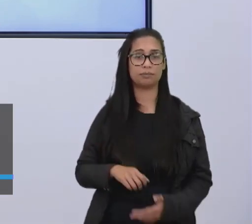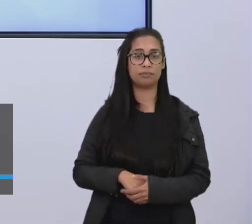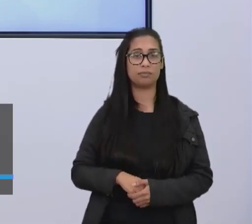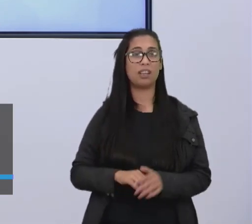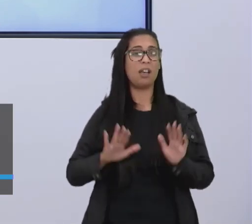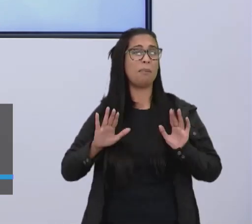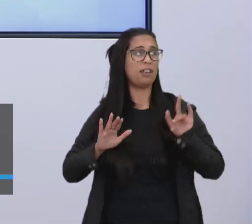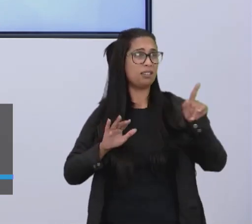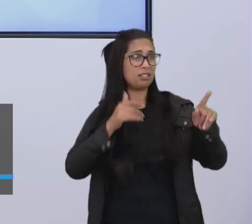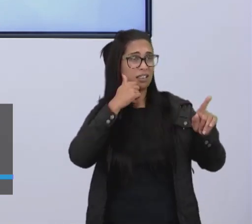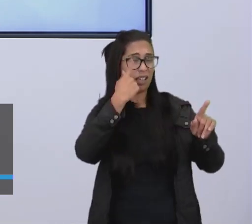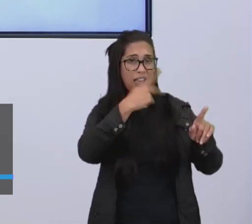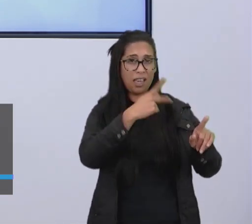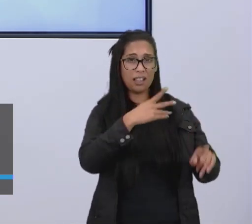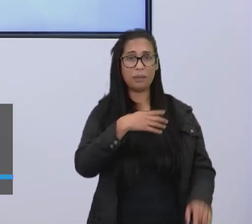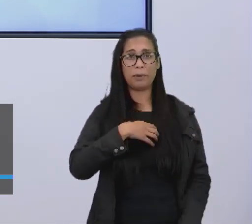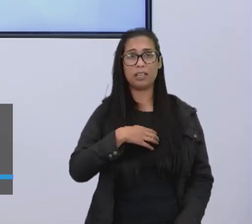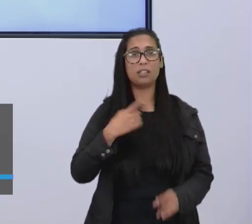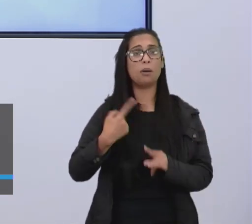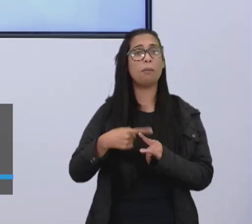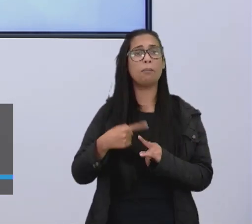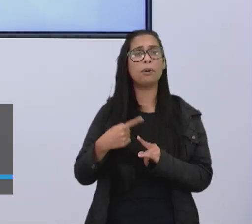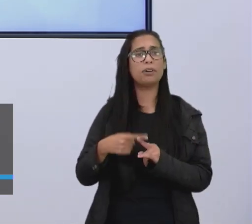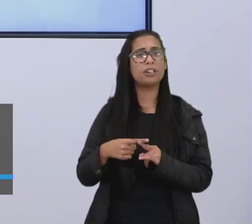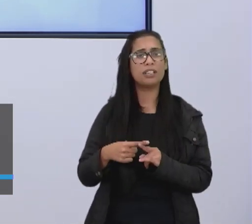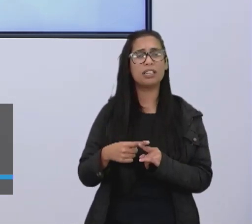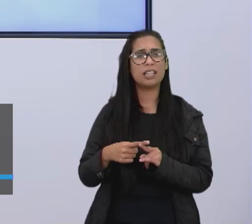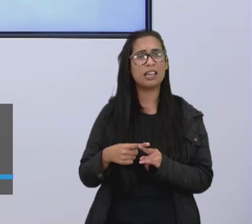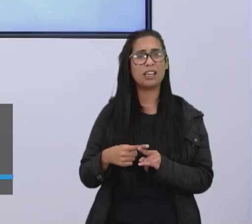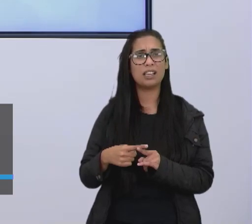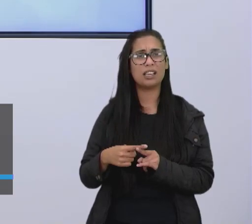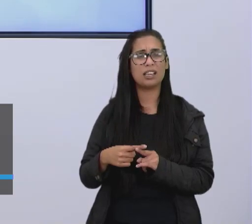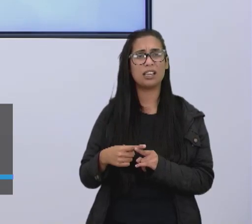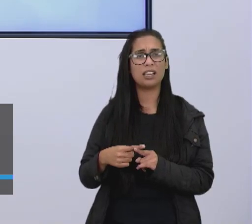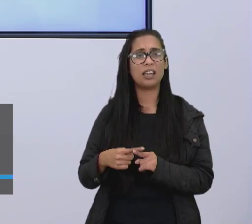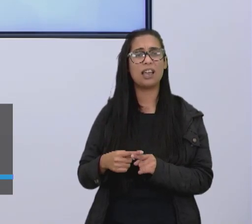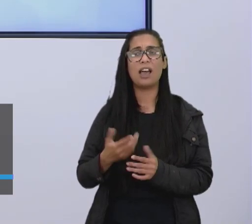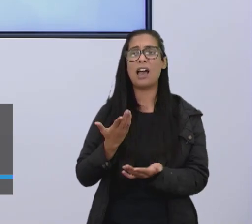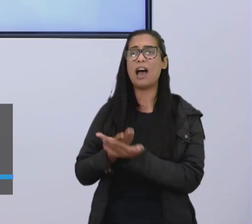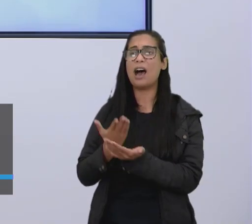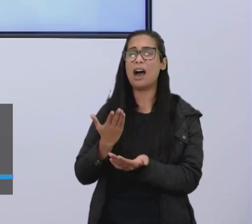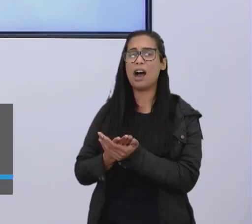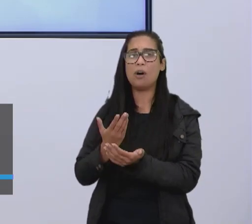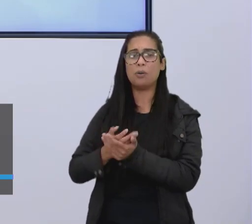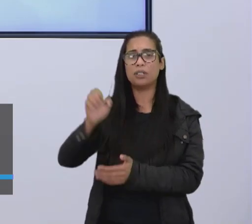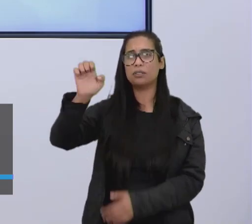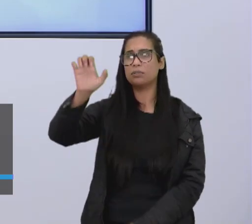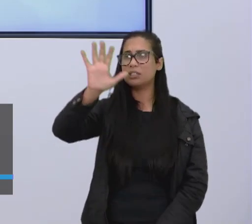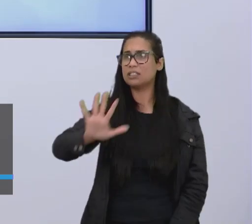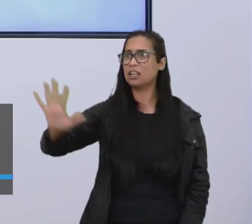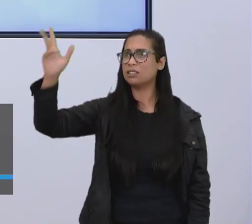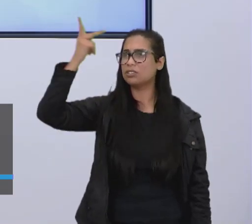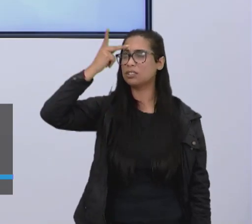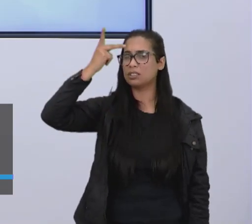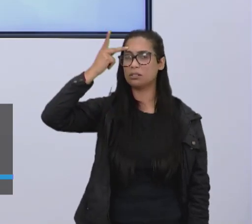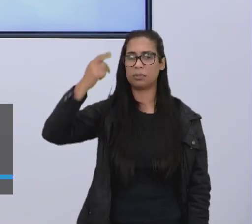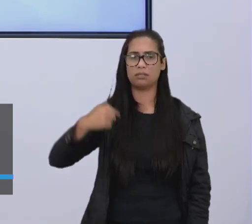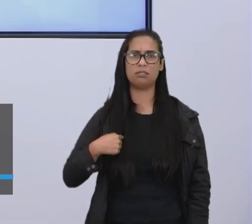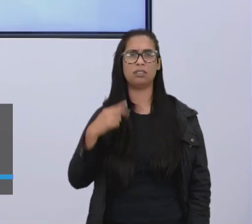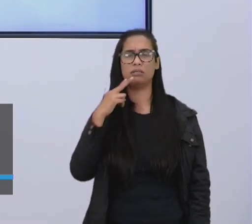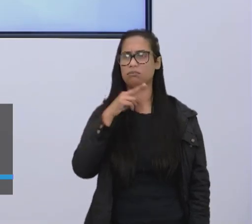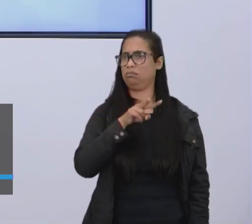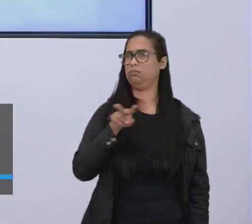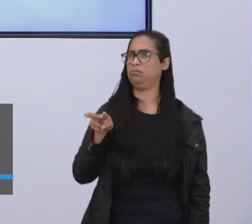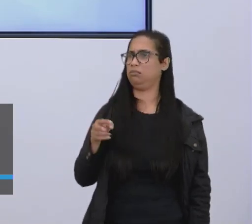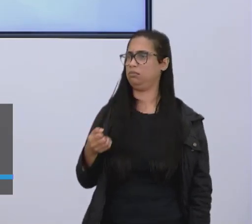é baiana, por que ela está dando aula na rede estadual de São Paulo? Na hora que ela olhou essa mensagem, ela olhou e falou assim, meu,